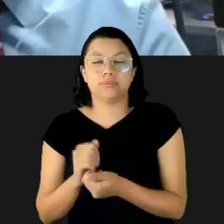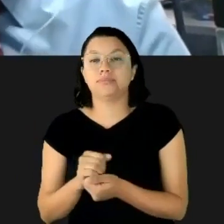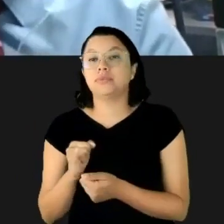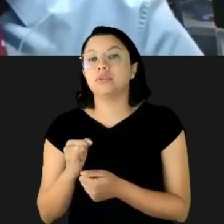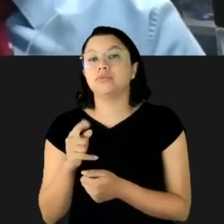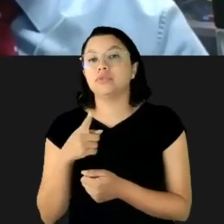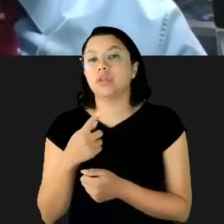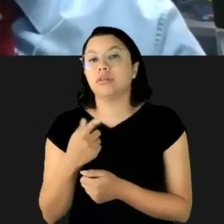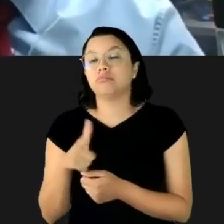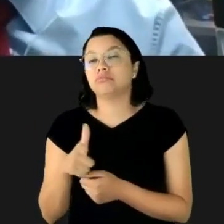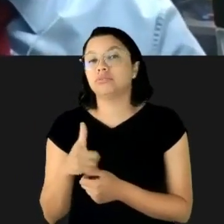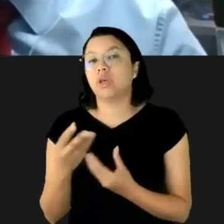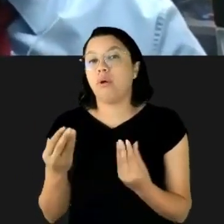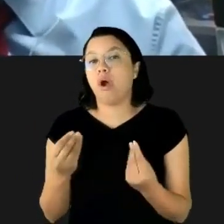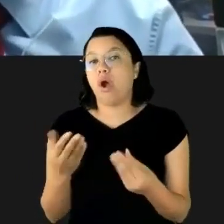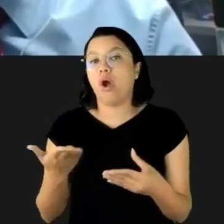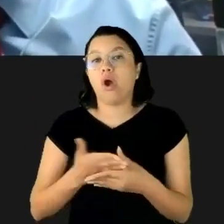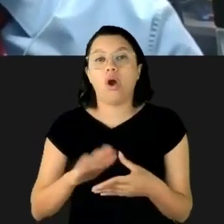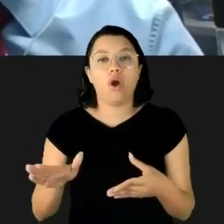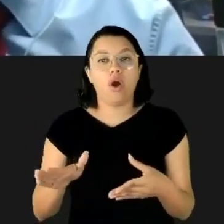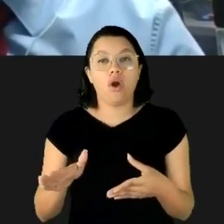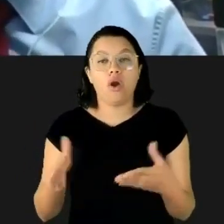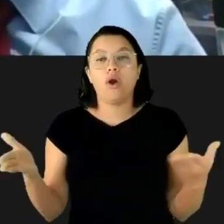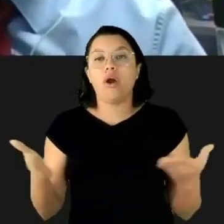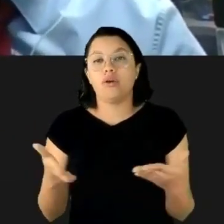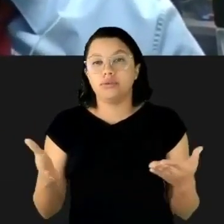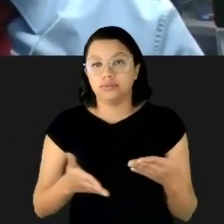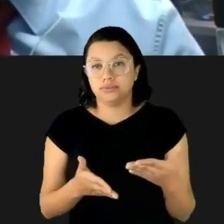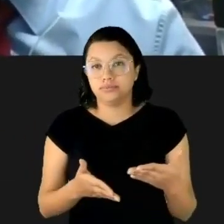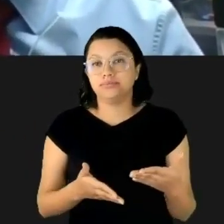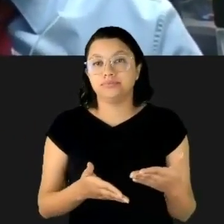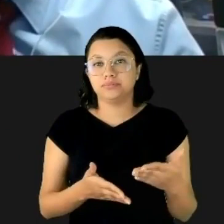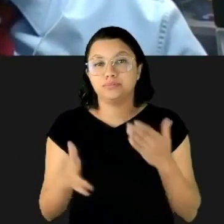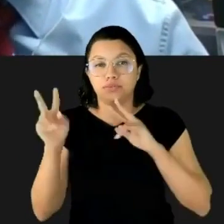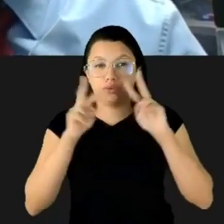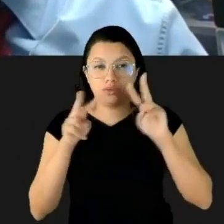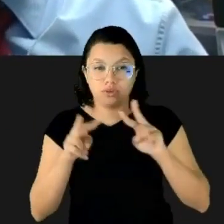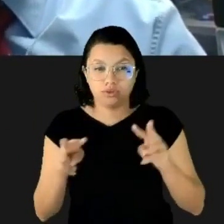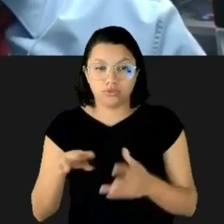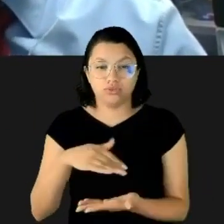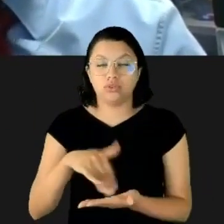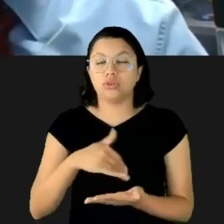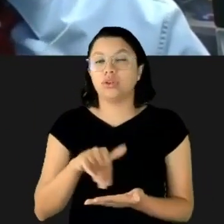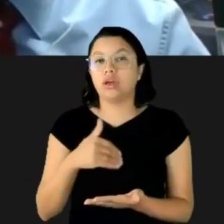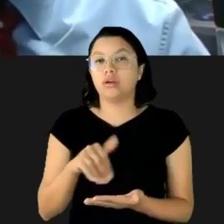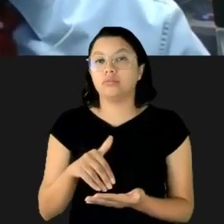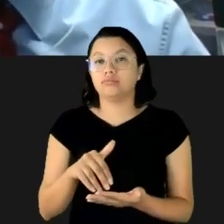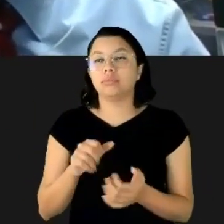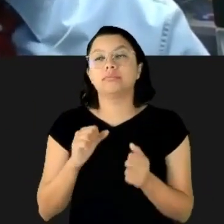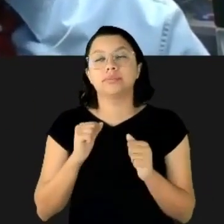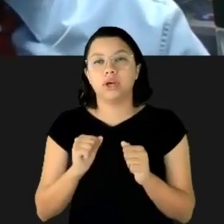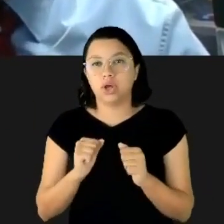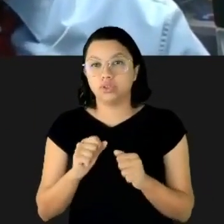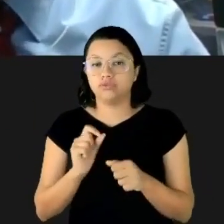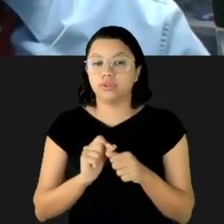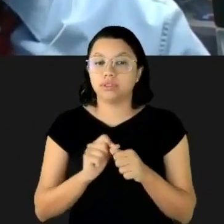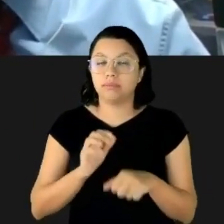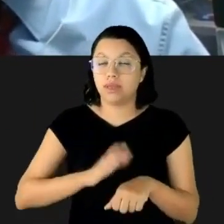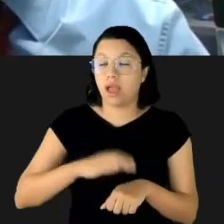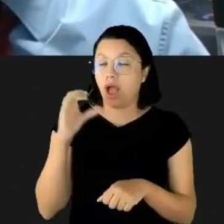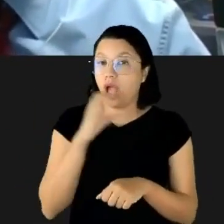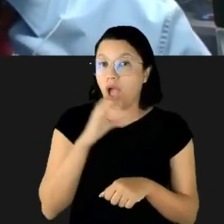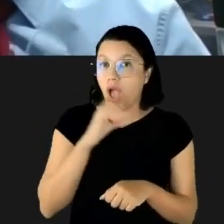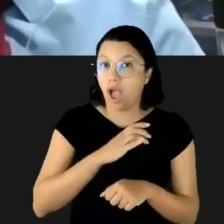se você não tem muitos processos e aqui a tarefa analisada de secretaria está sossegado você pode acelerar